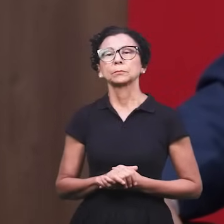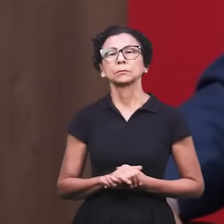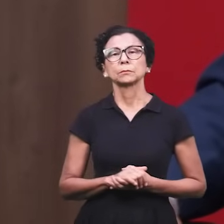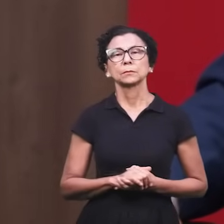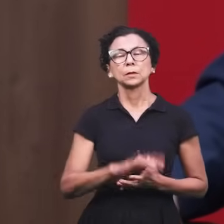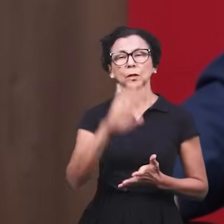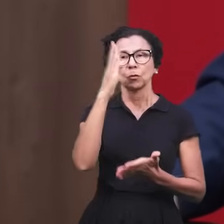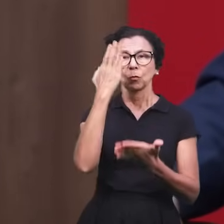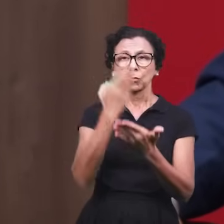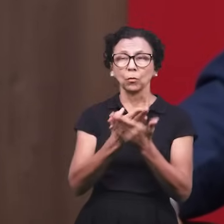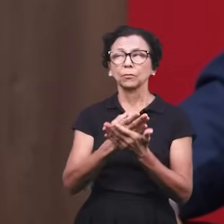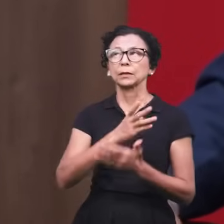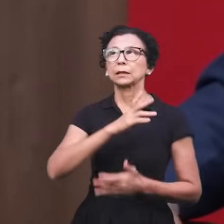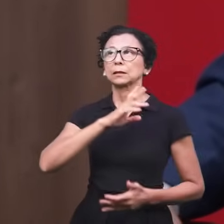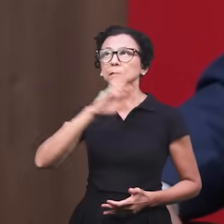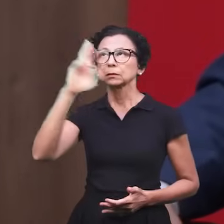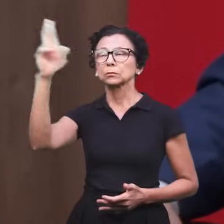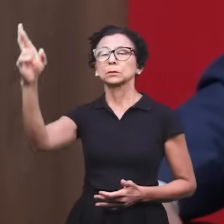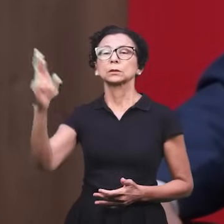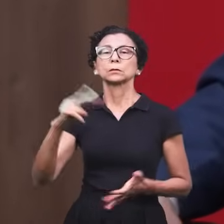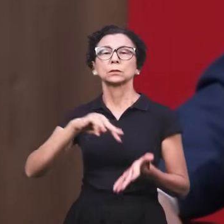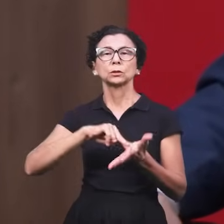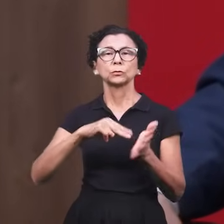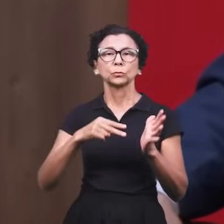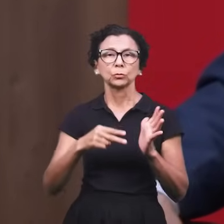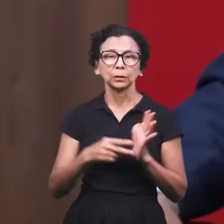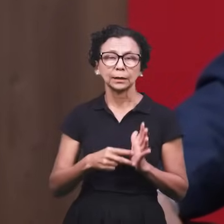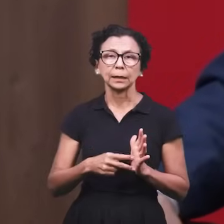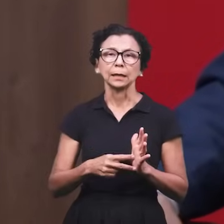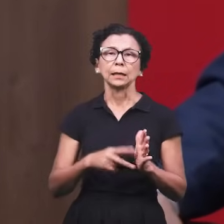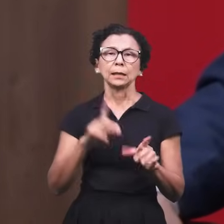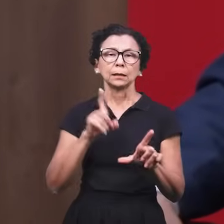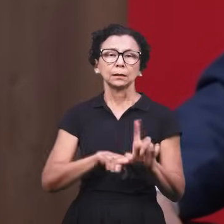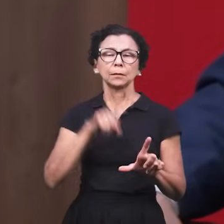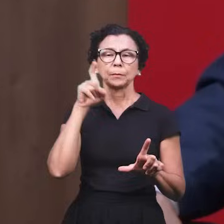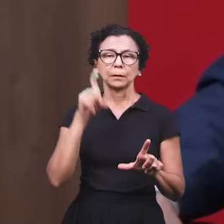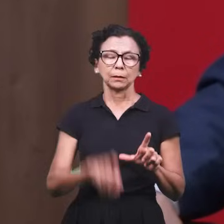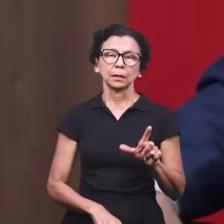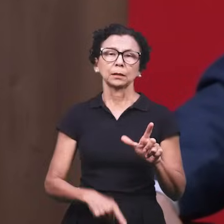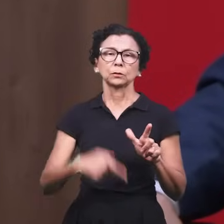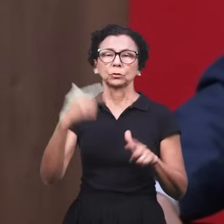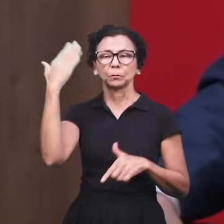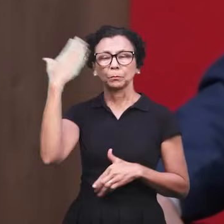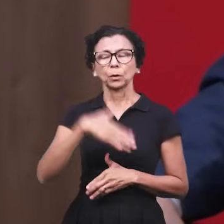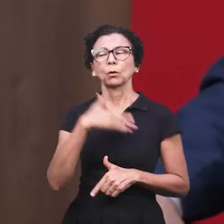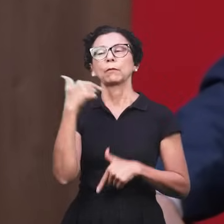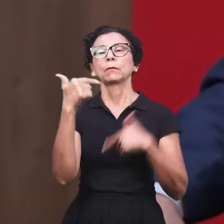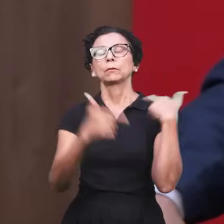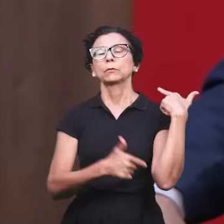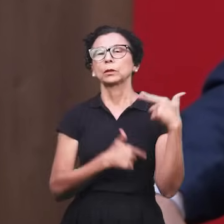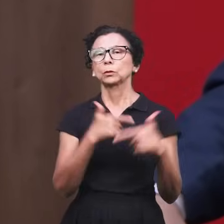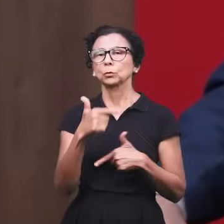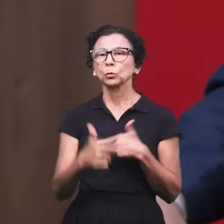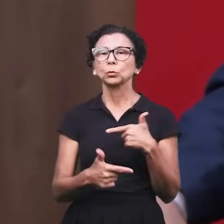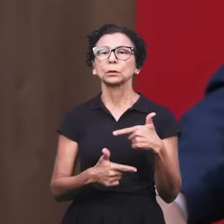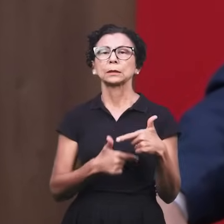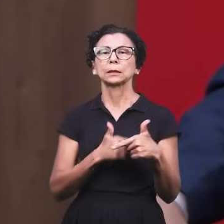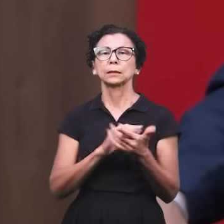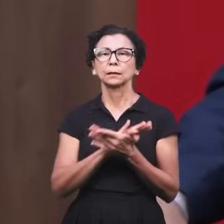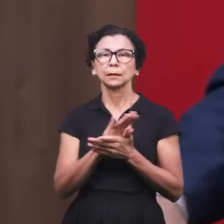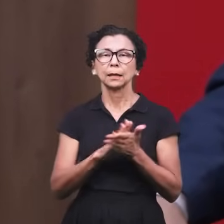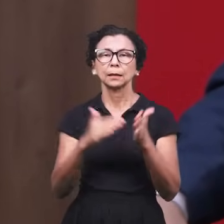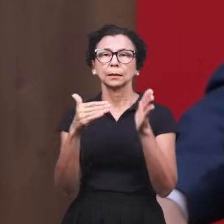nada, nenhuma circunstância que estejamos vivendo, nenhuma prova pode impedir a